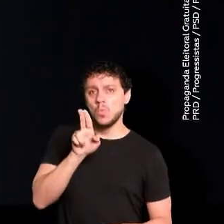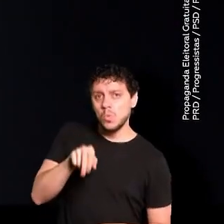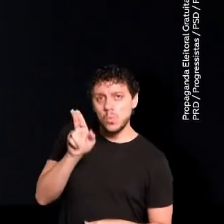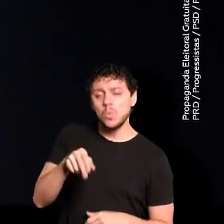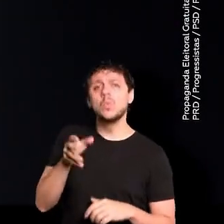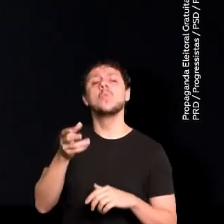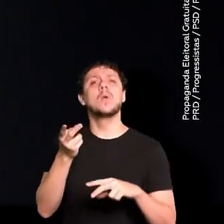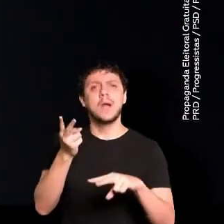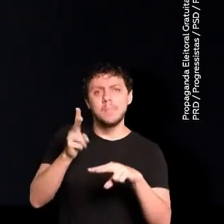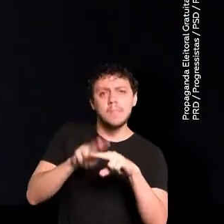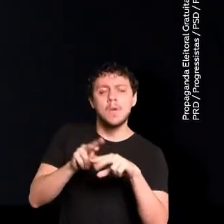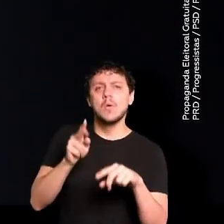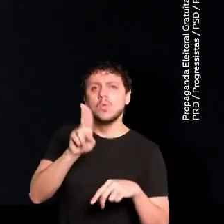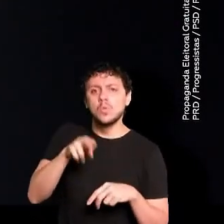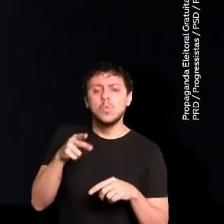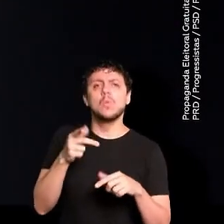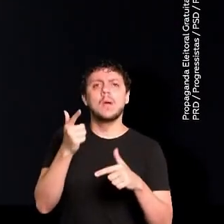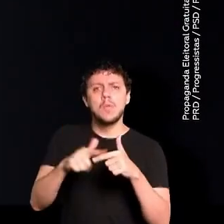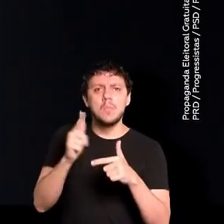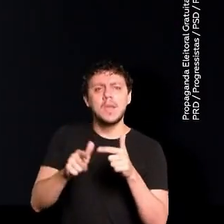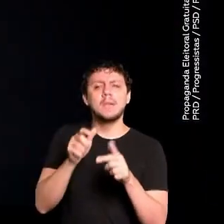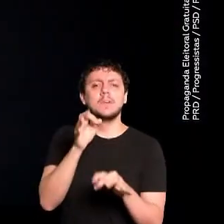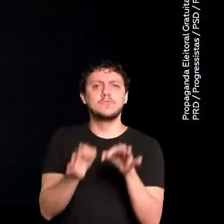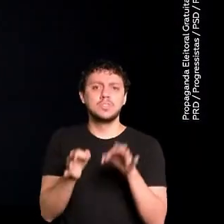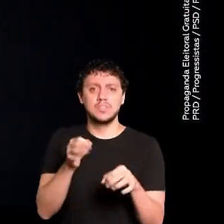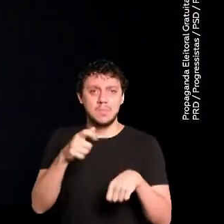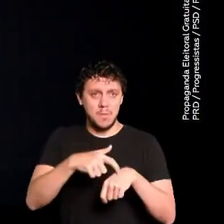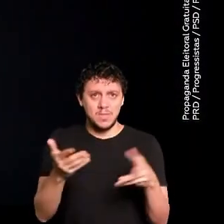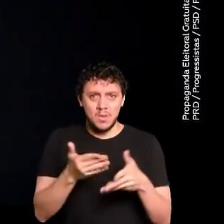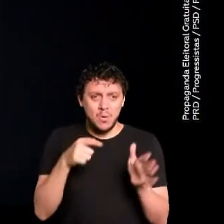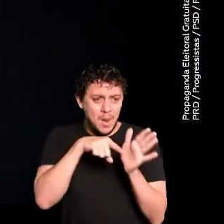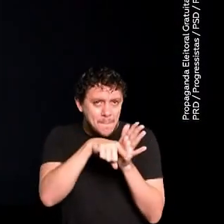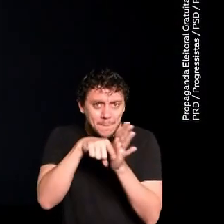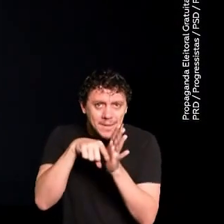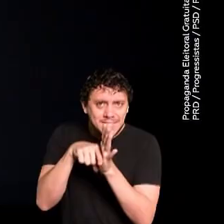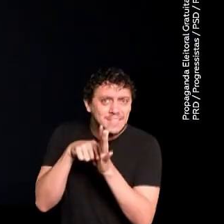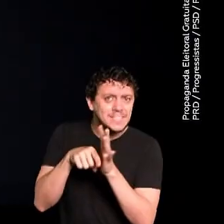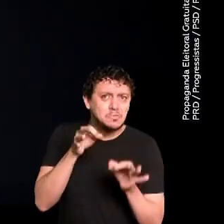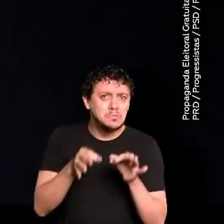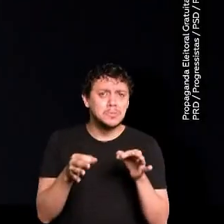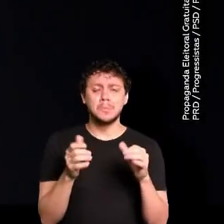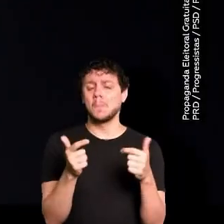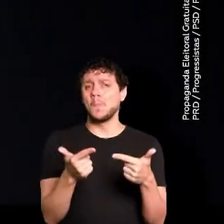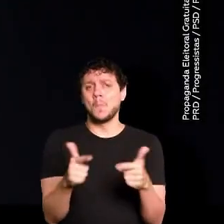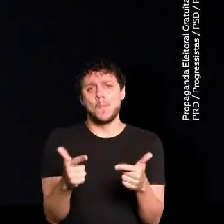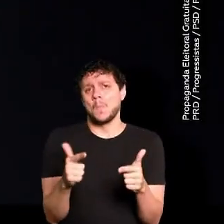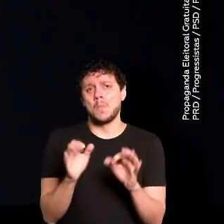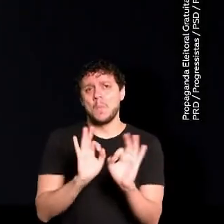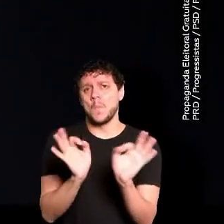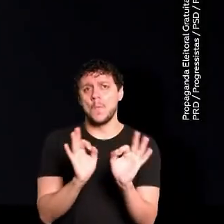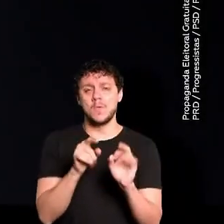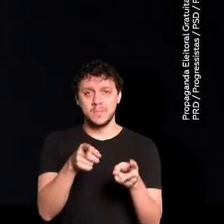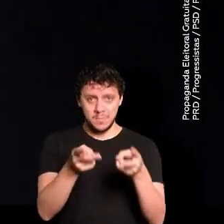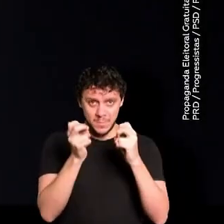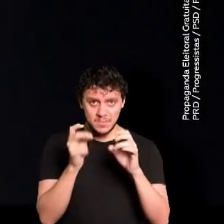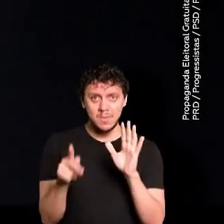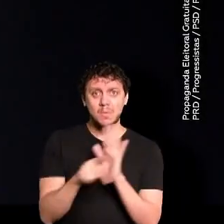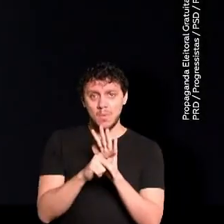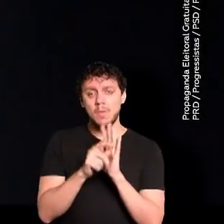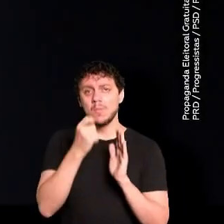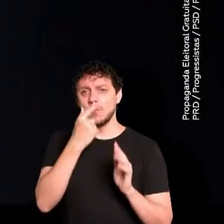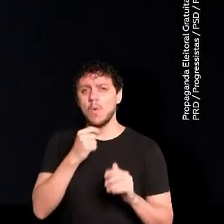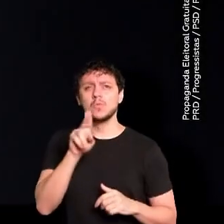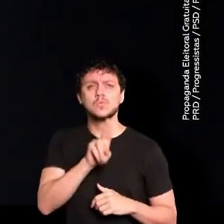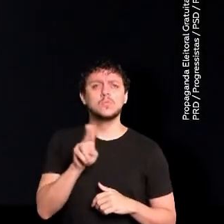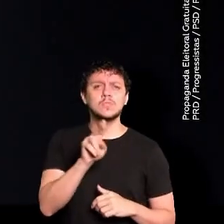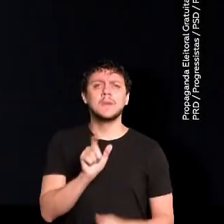foi condenado, nunca foi indiciado e neste momento Ricardo não é nem sequer investigado. Você já reparou que para atacar o Ricardo,